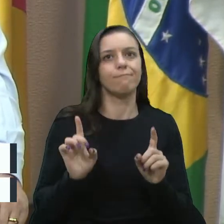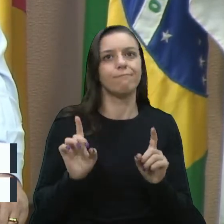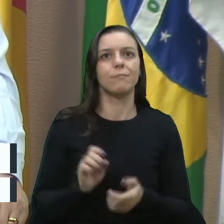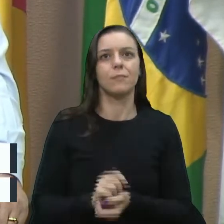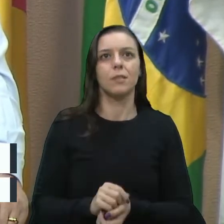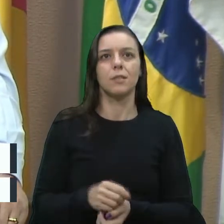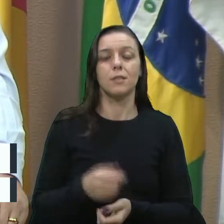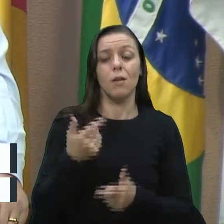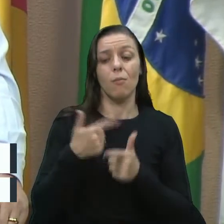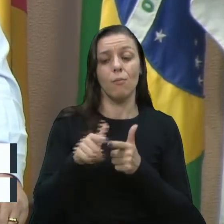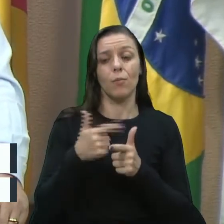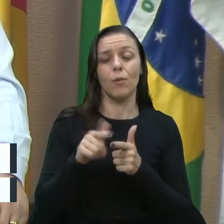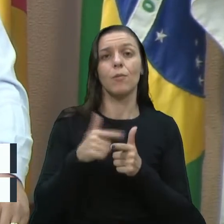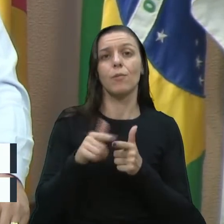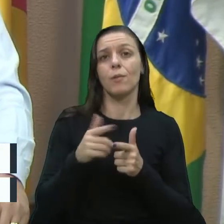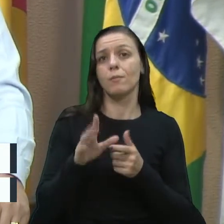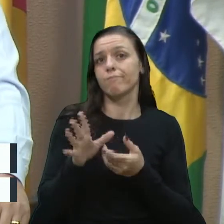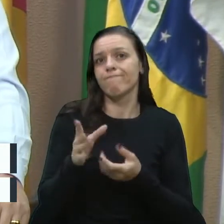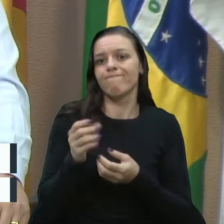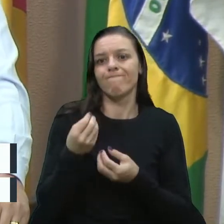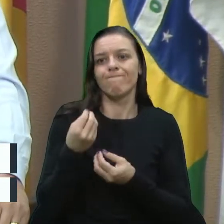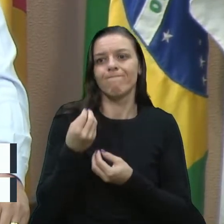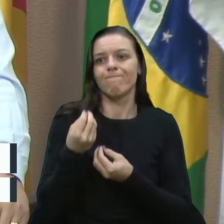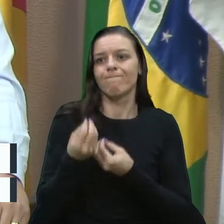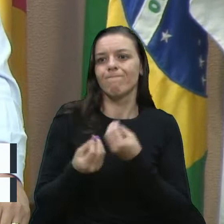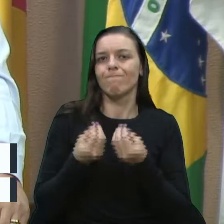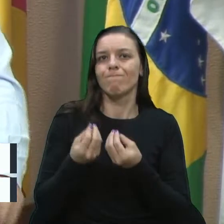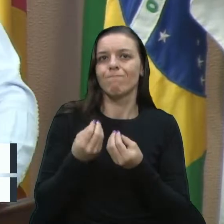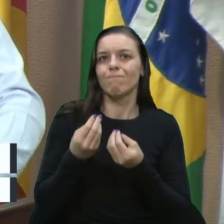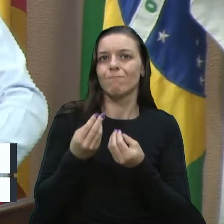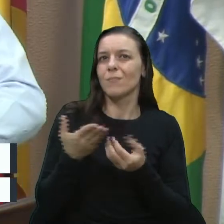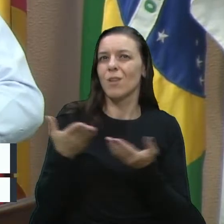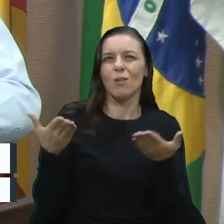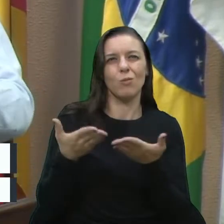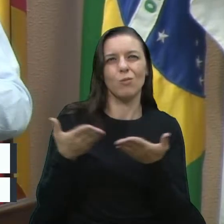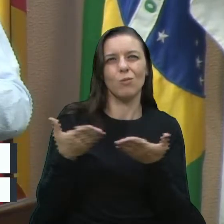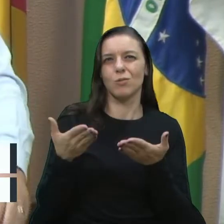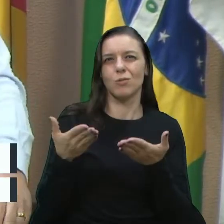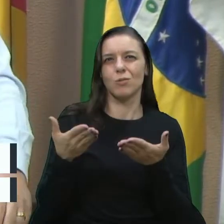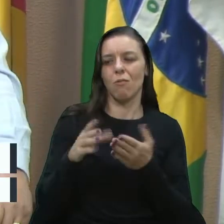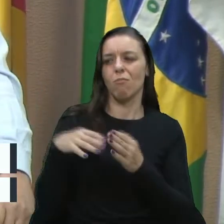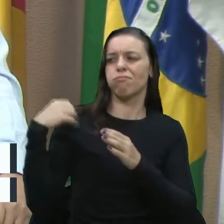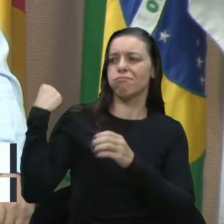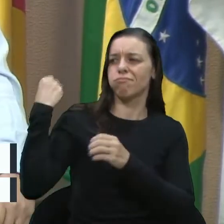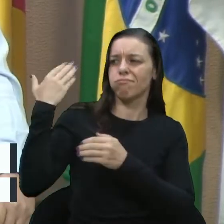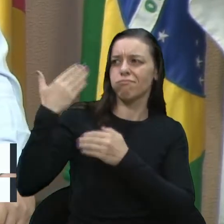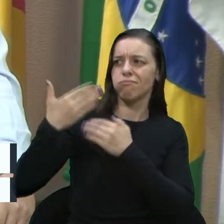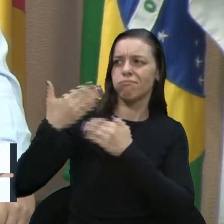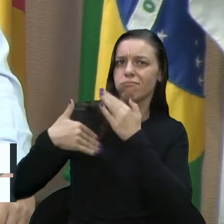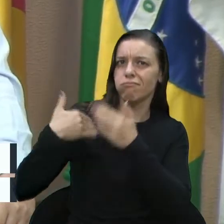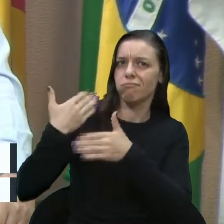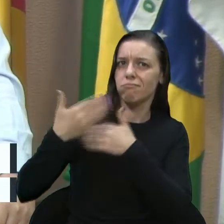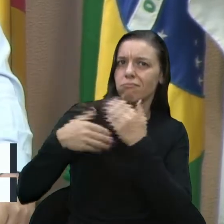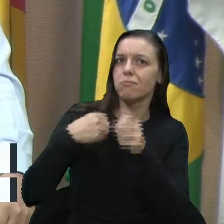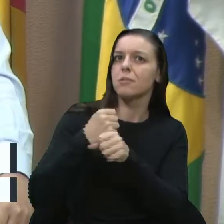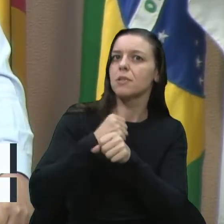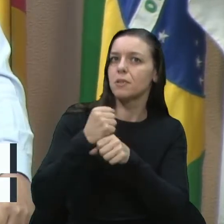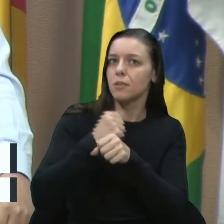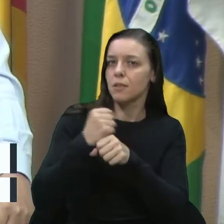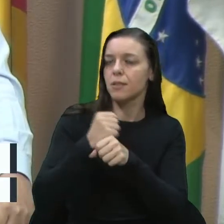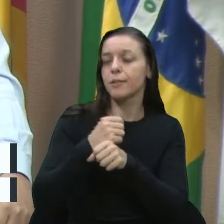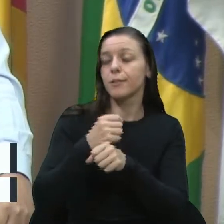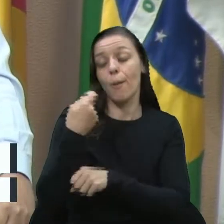são problemas que não são decorrentes de hoje, é de vários anos que nós precisamos de ter